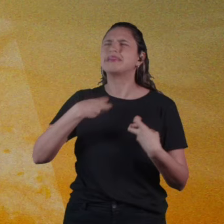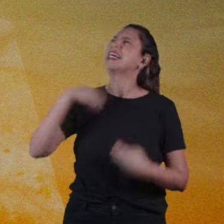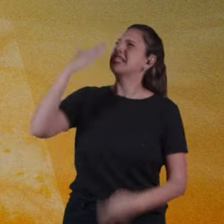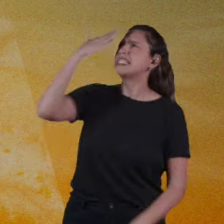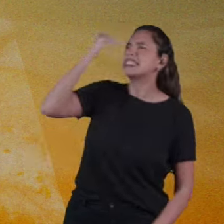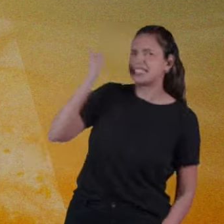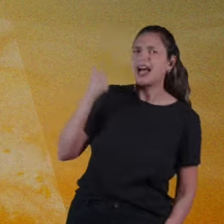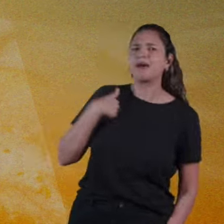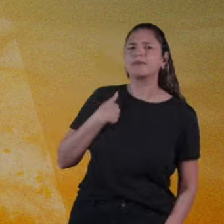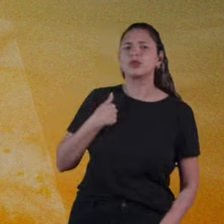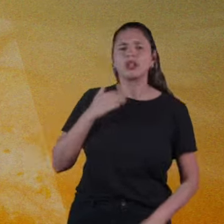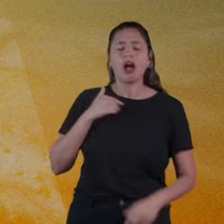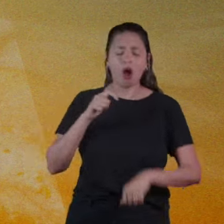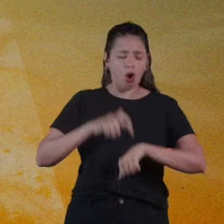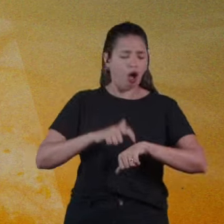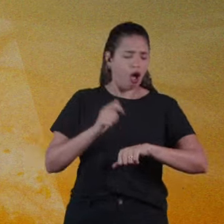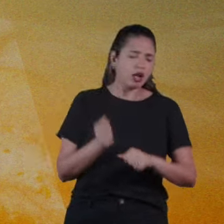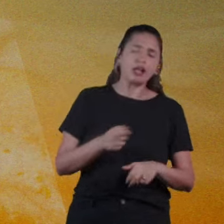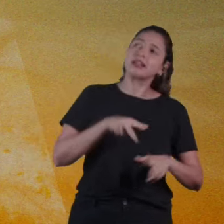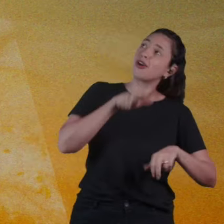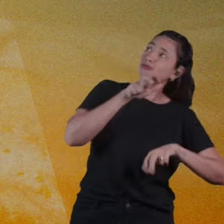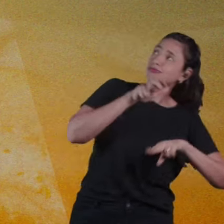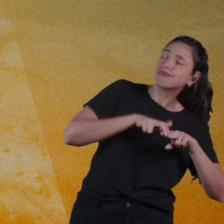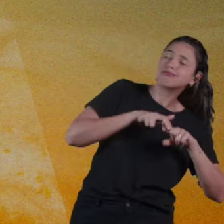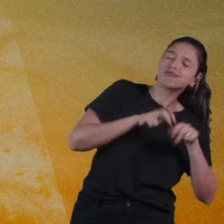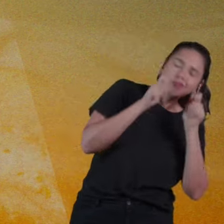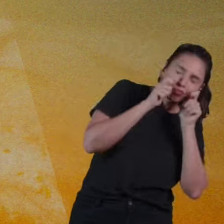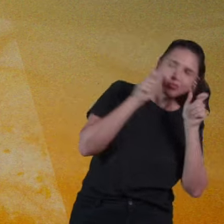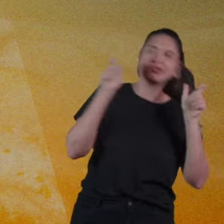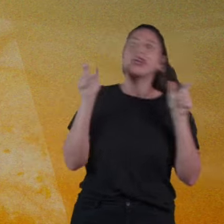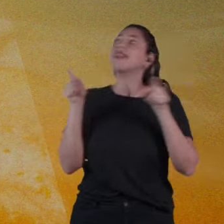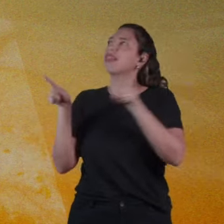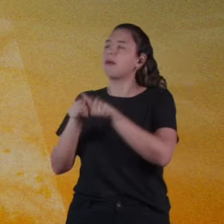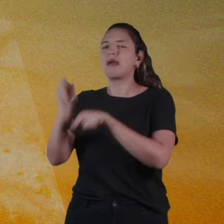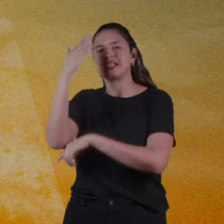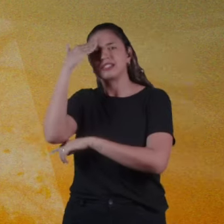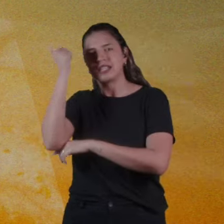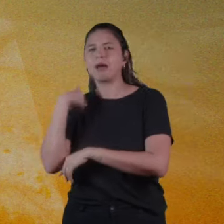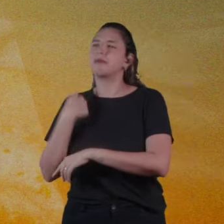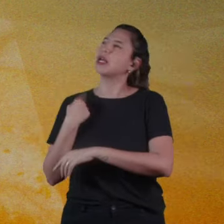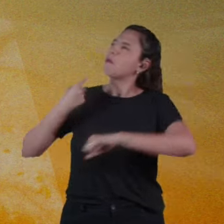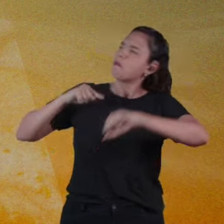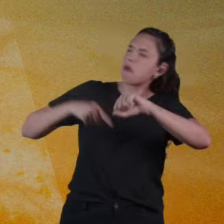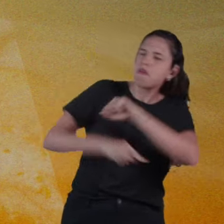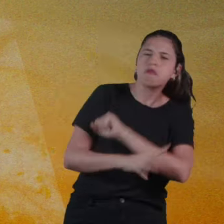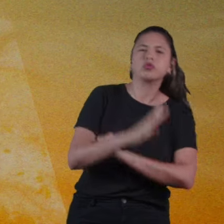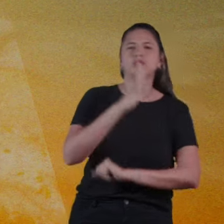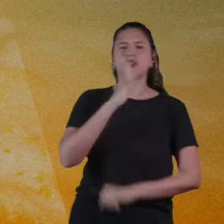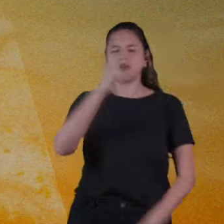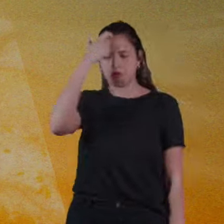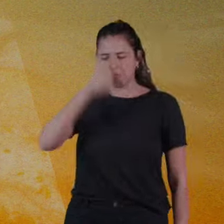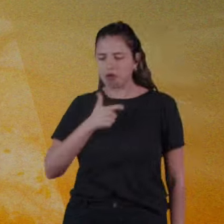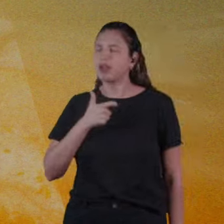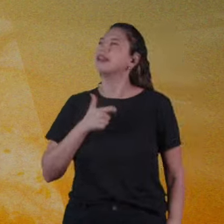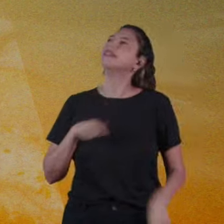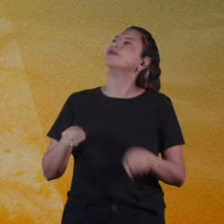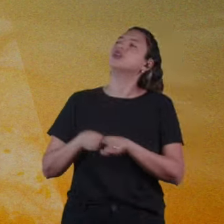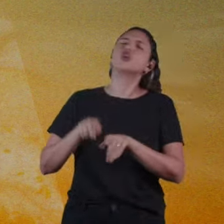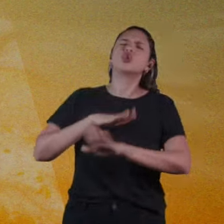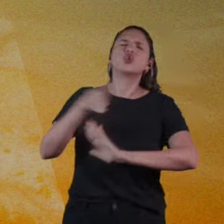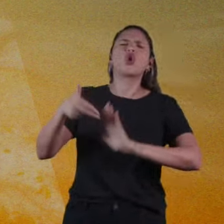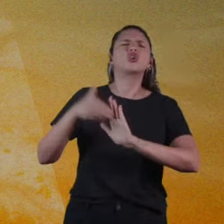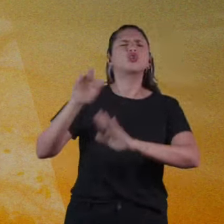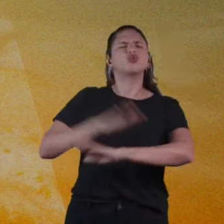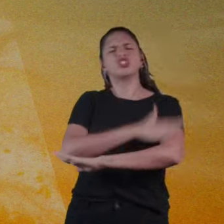sabes quando me assento e quando me levanto. De longe penetras os meus pensamentos, esquadrinhas o meu andar e o meu deitar,